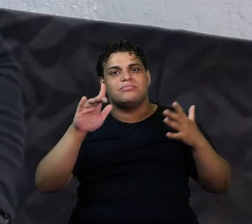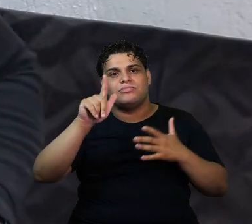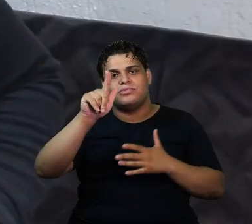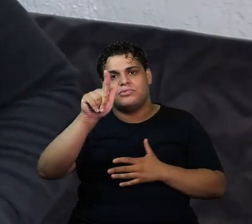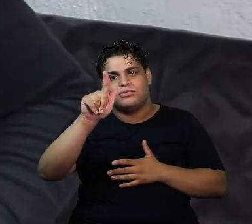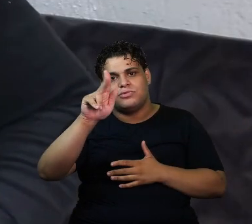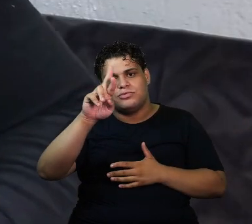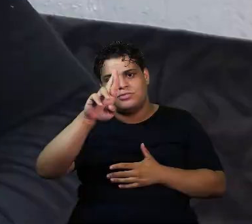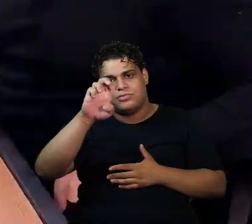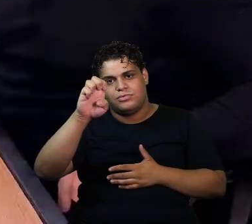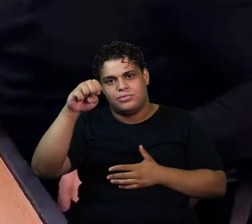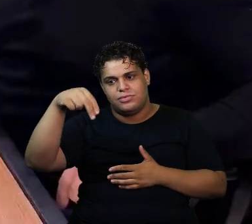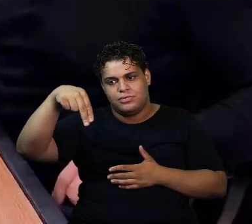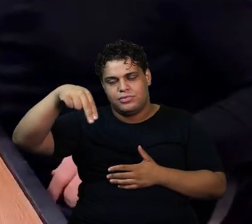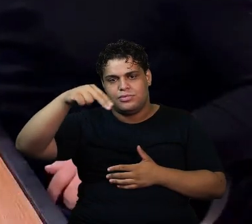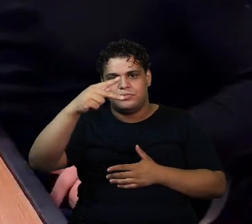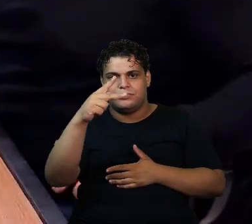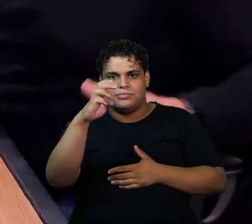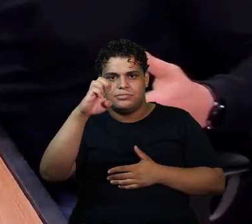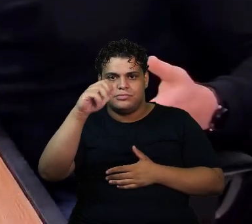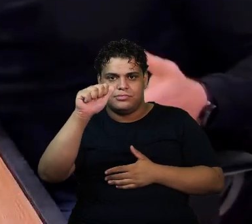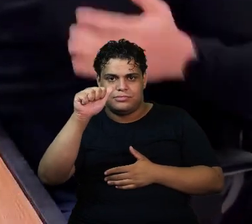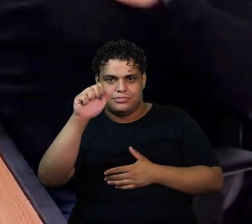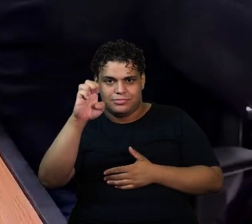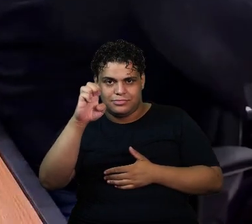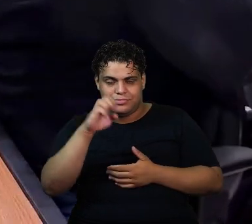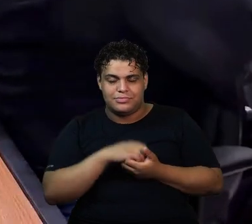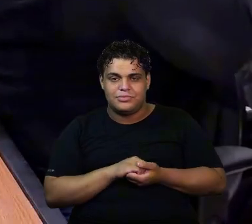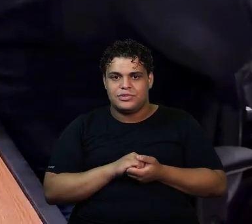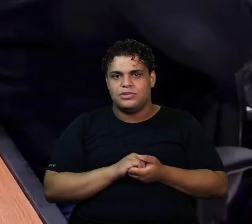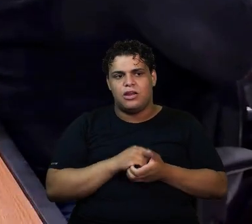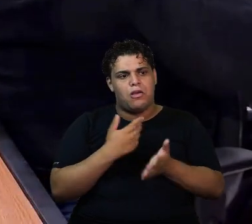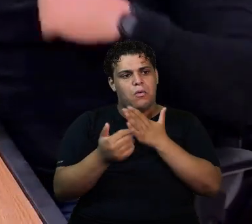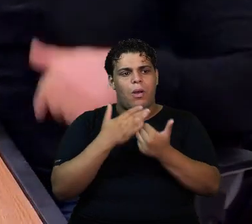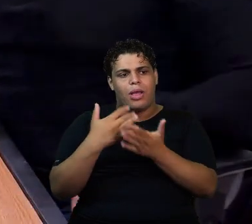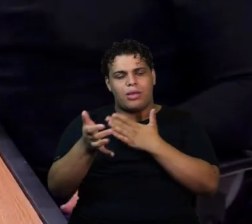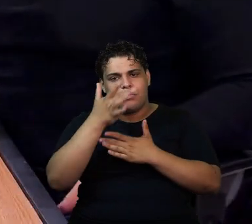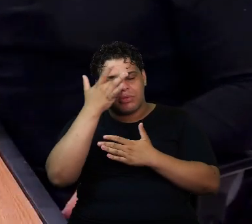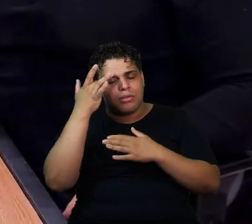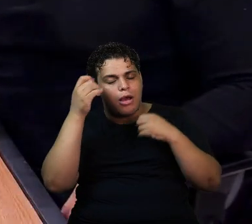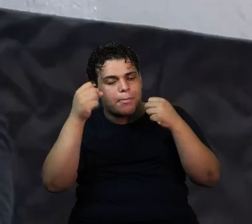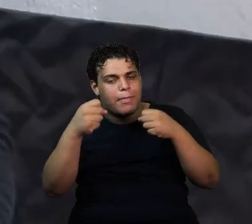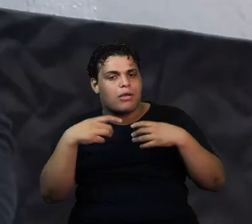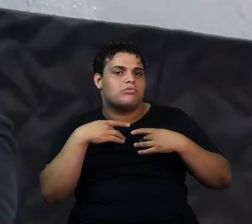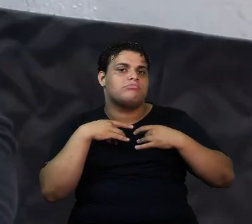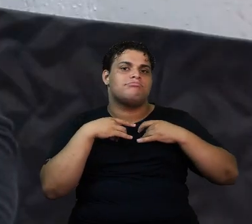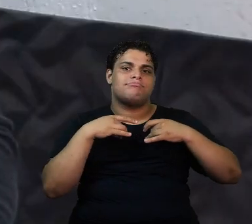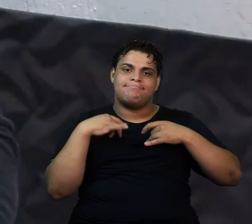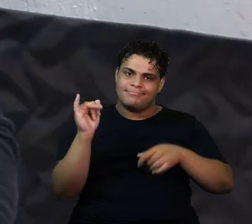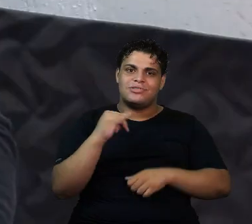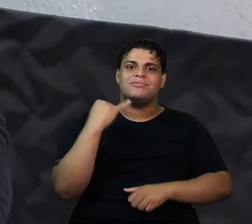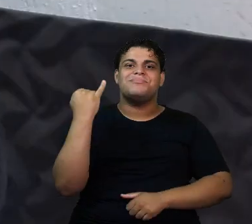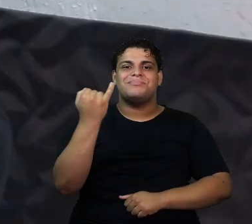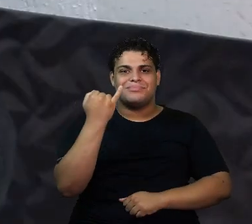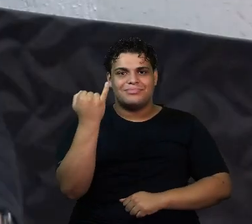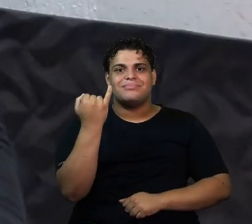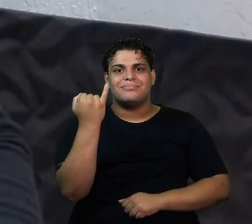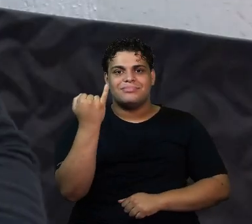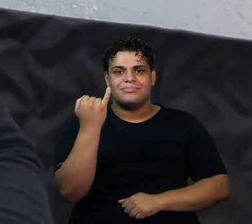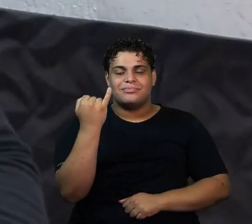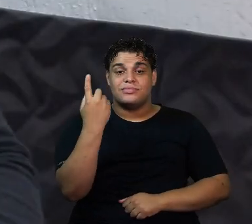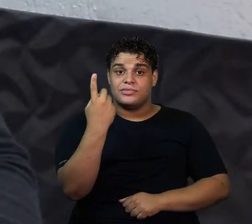Greenpeace, para vocês, né? E como você falou, qualquer pessoa pode ser voluntária, eu acho que isso é muito importante.